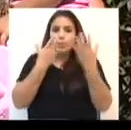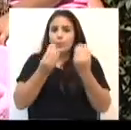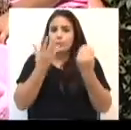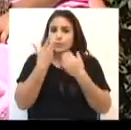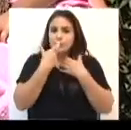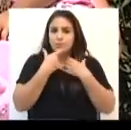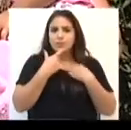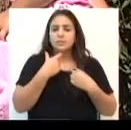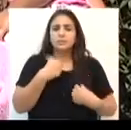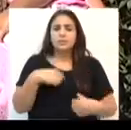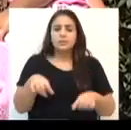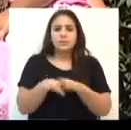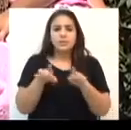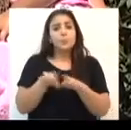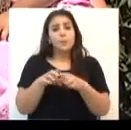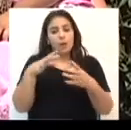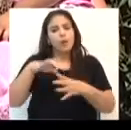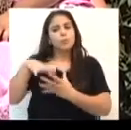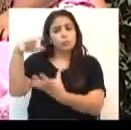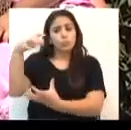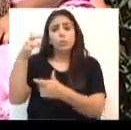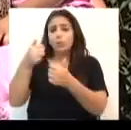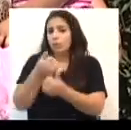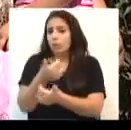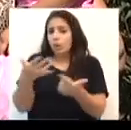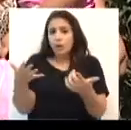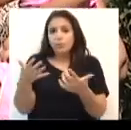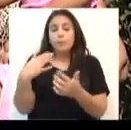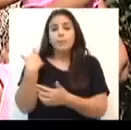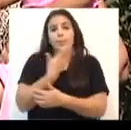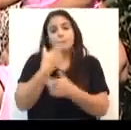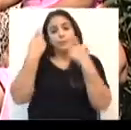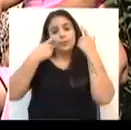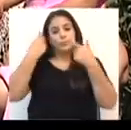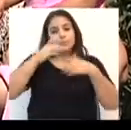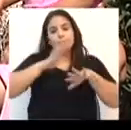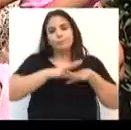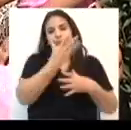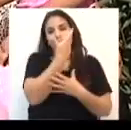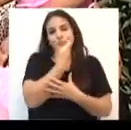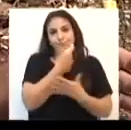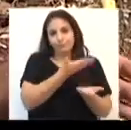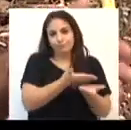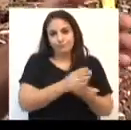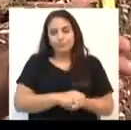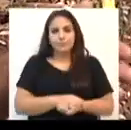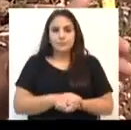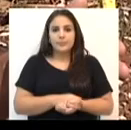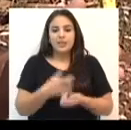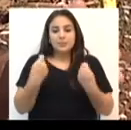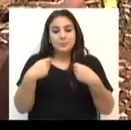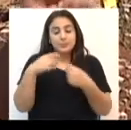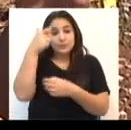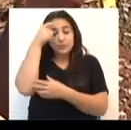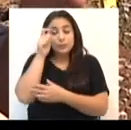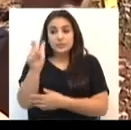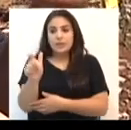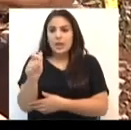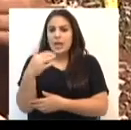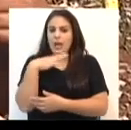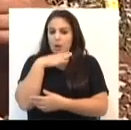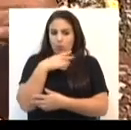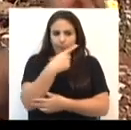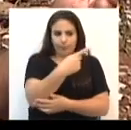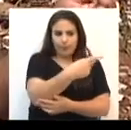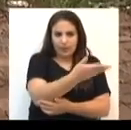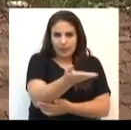bastante criança. Os adultos também, lógico, mas a gente teme mais com as crianças, né? As pessoas têm que se conscientizar que isso é ruim para eles, é